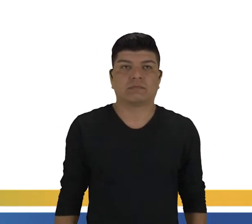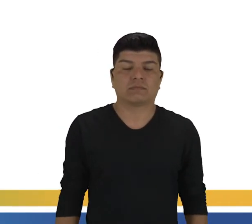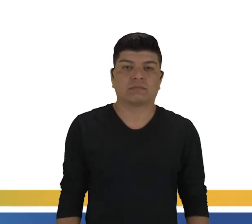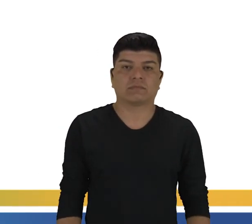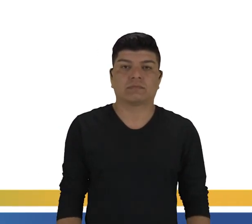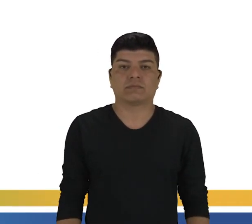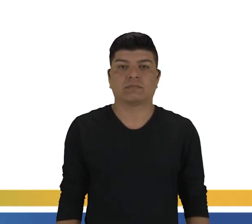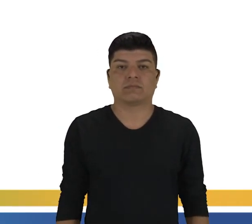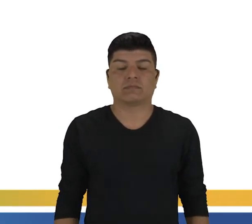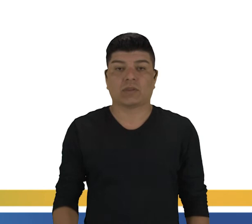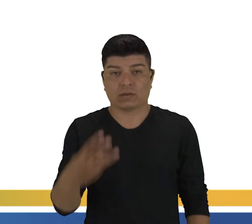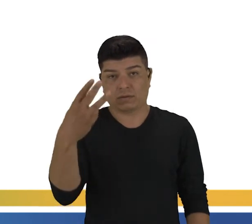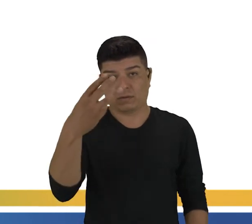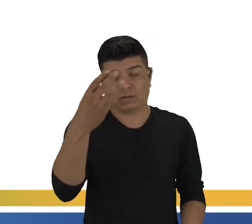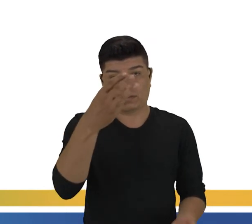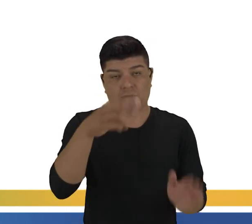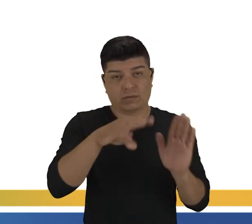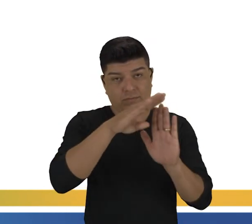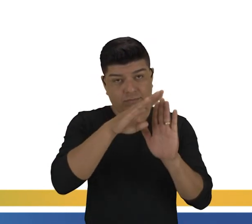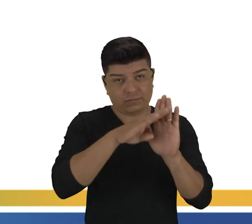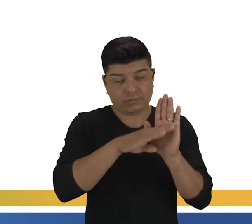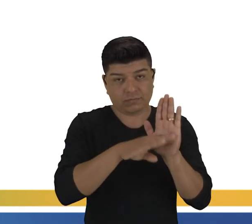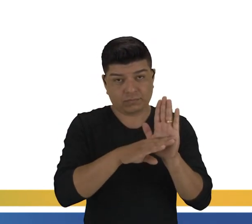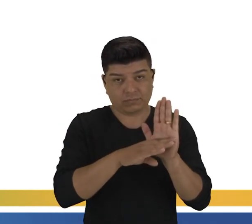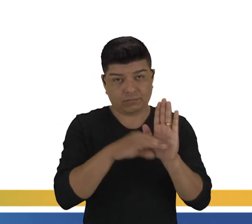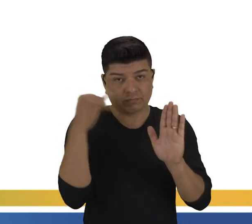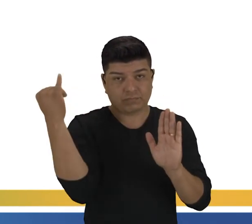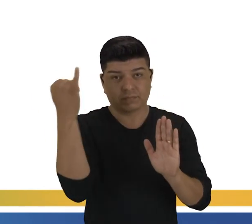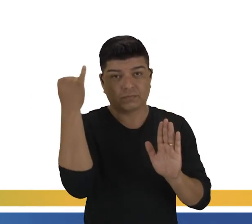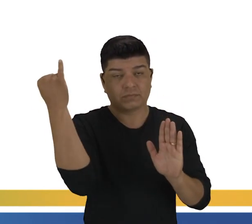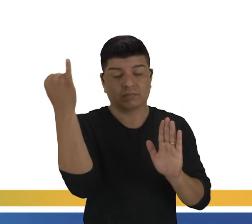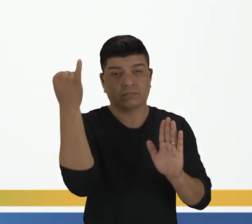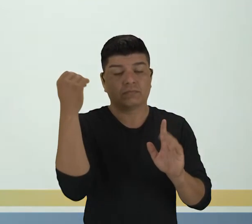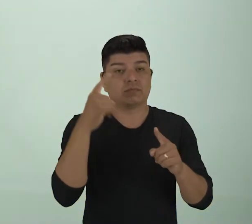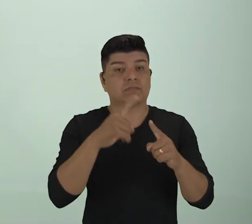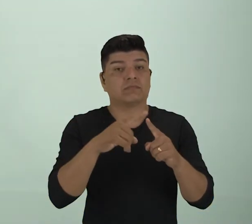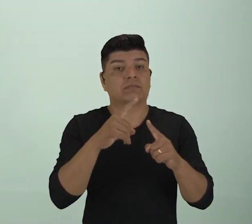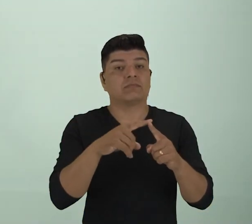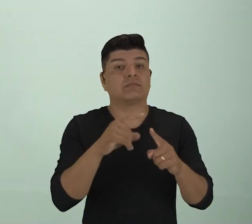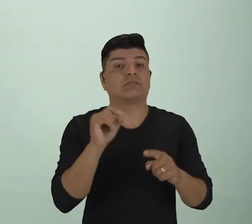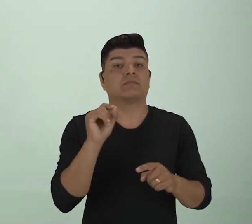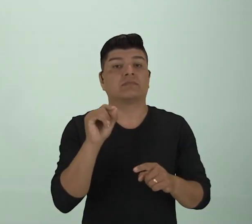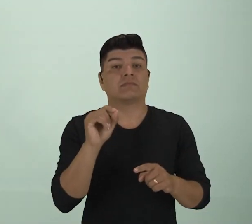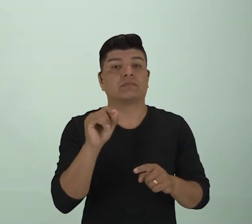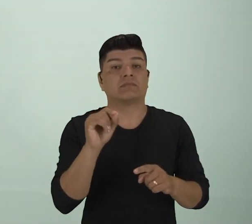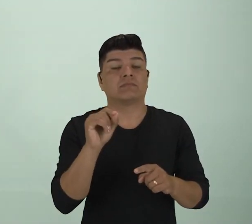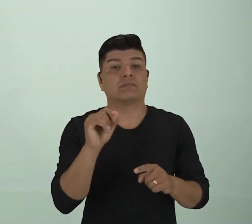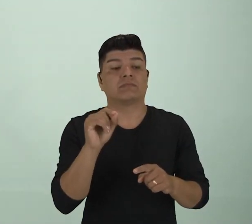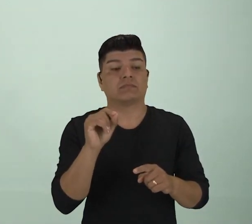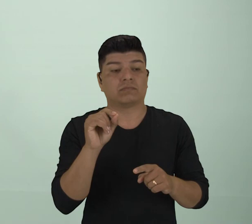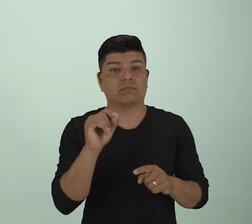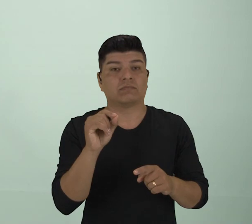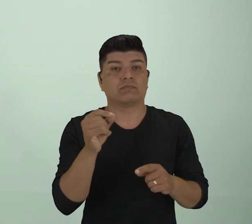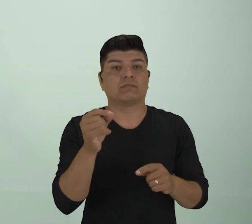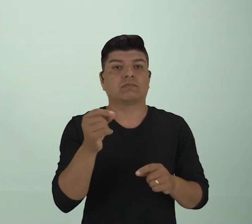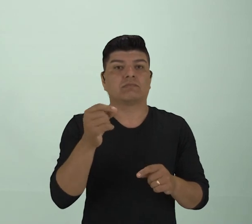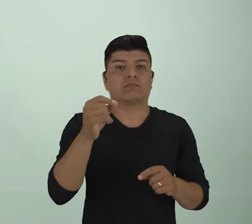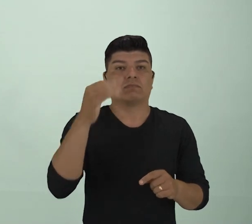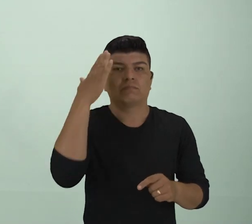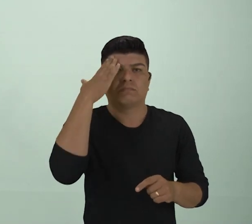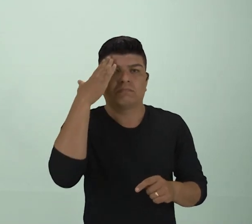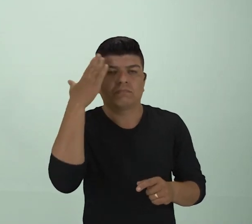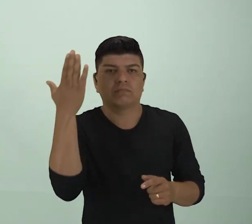Esse momento da terceira fase, ele foi muito interessante porque foi marcado pela analogia a